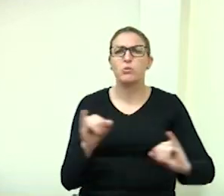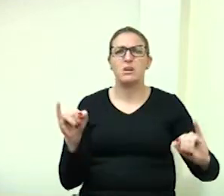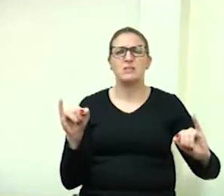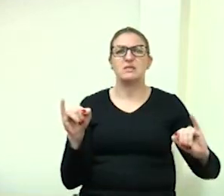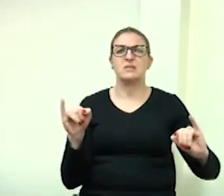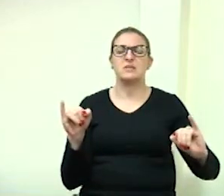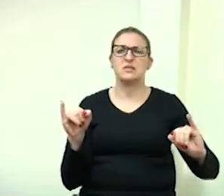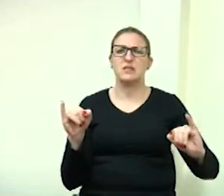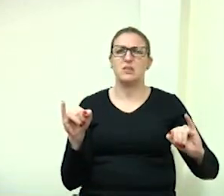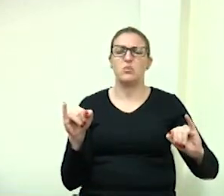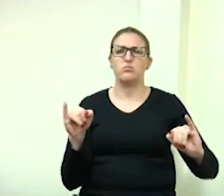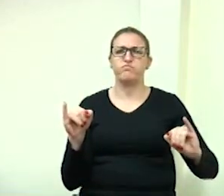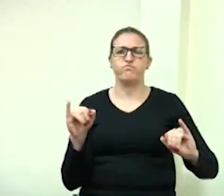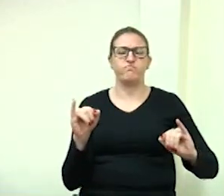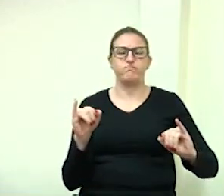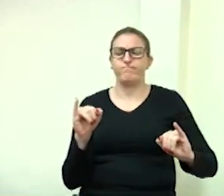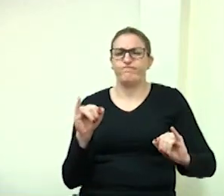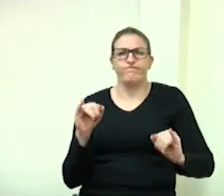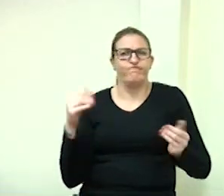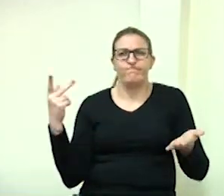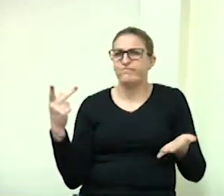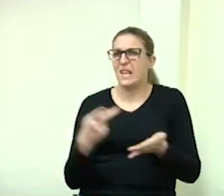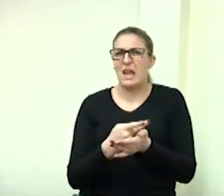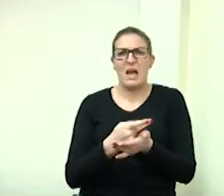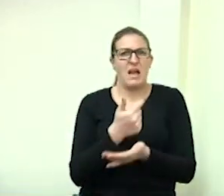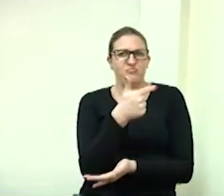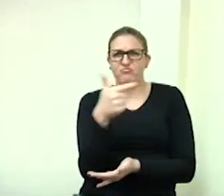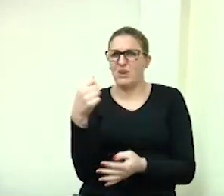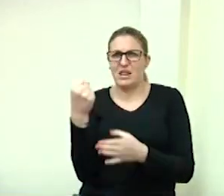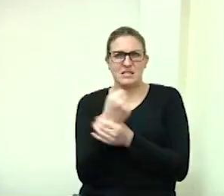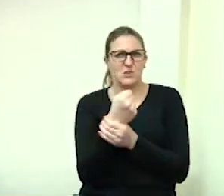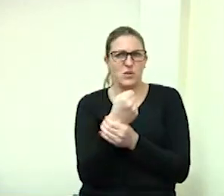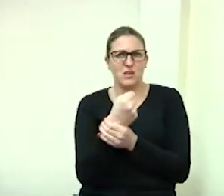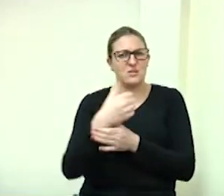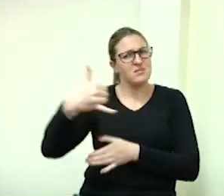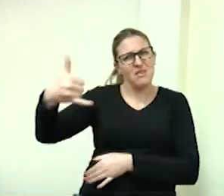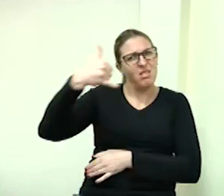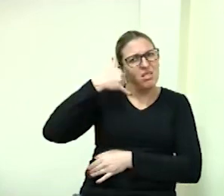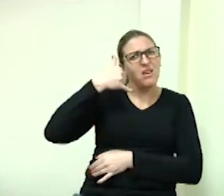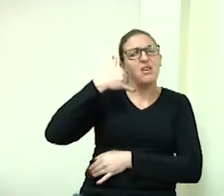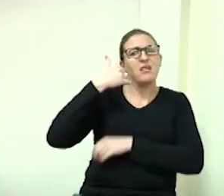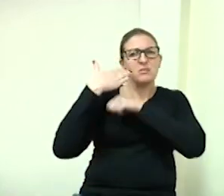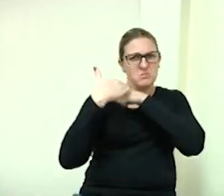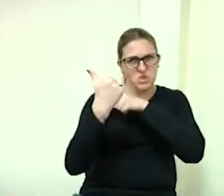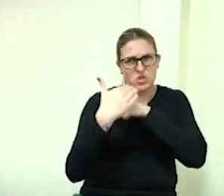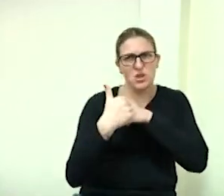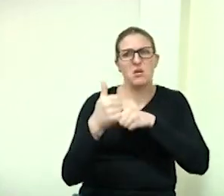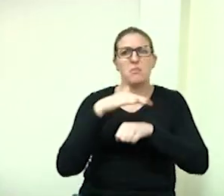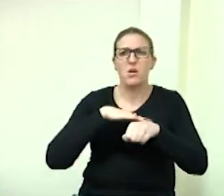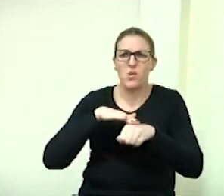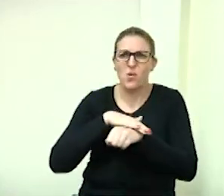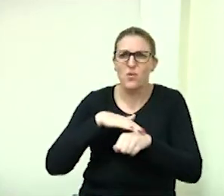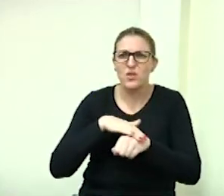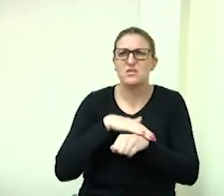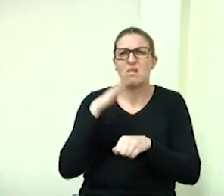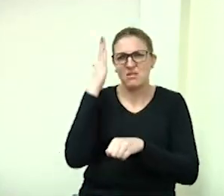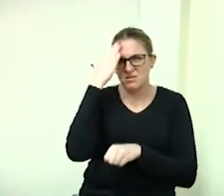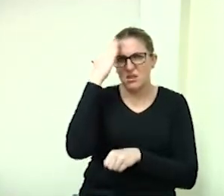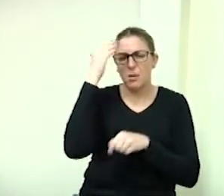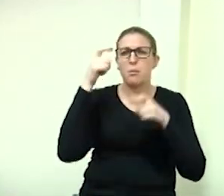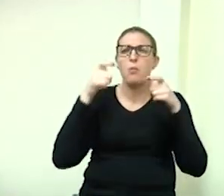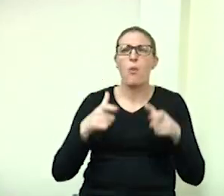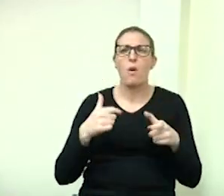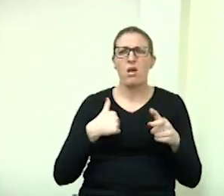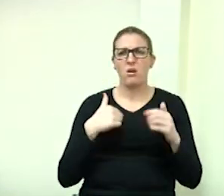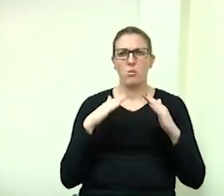sem segurança liga ou me procura tu sabe onde é que eu moro mas não fica de piadinha